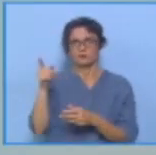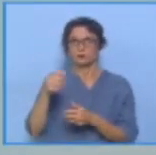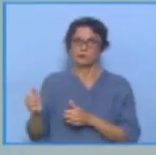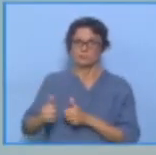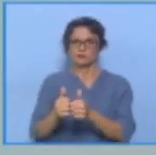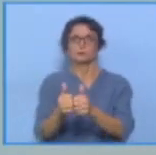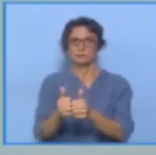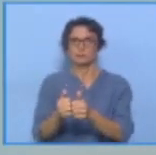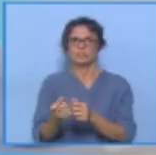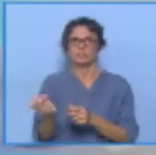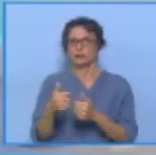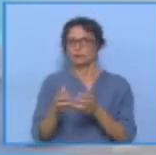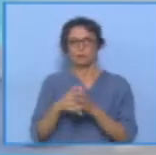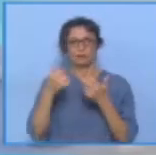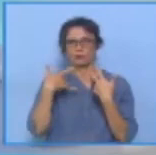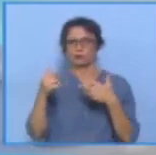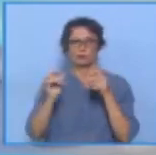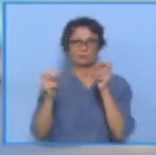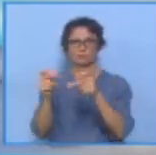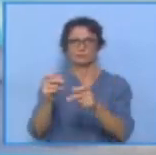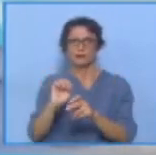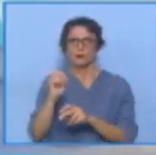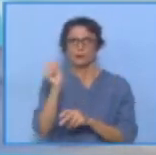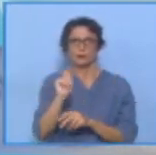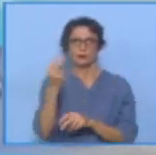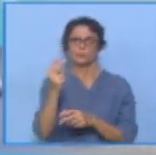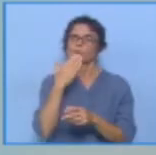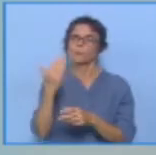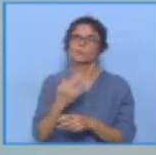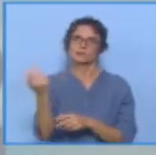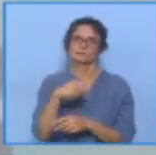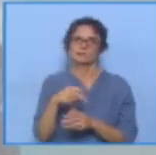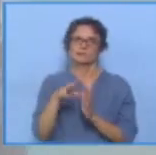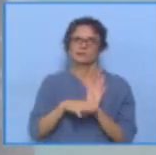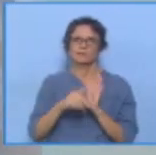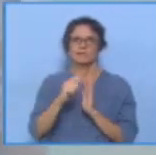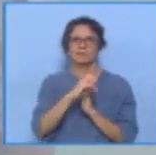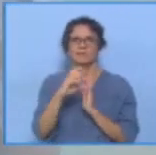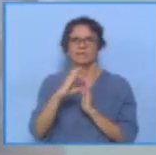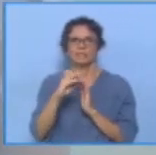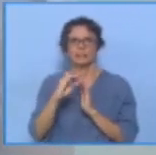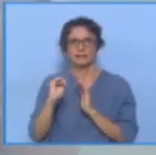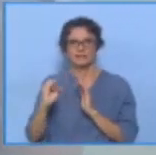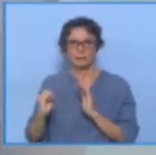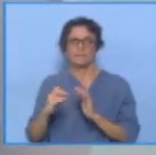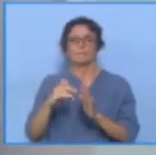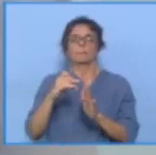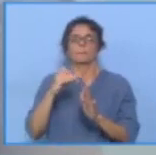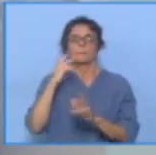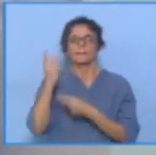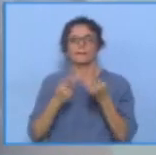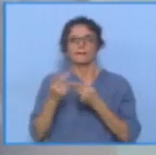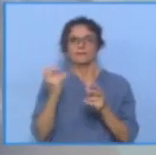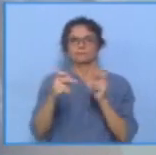acompanhar aí o que for acontecendo ao longo deste mês de outubro. Otávio, muito obrigado por ter estado aqui no programa Eclésia a analisar estes acontecimentos que vão